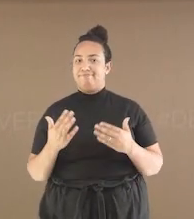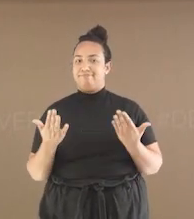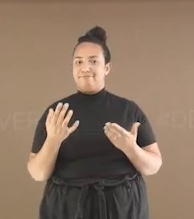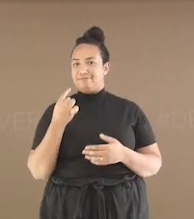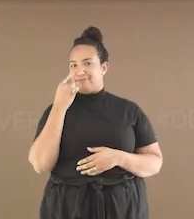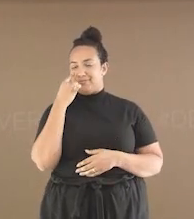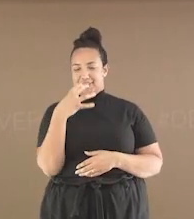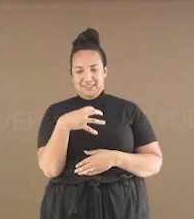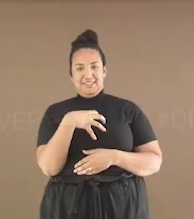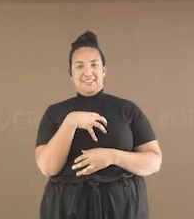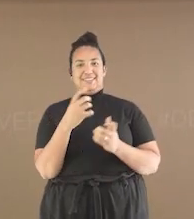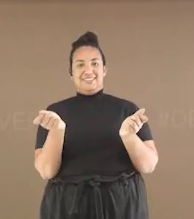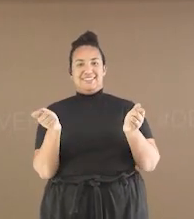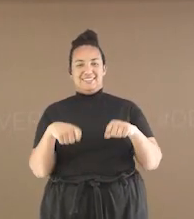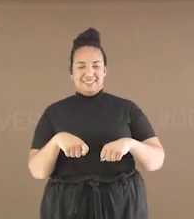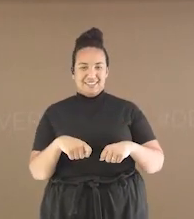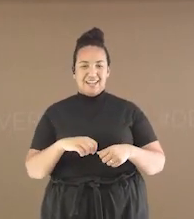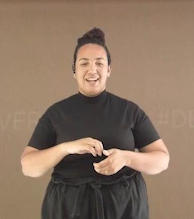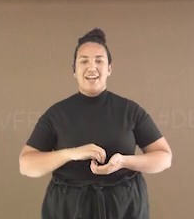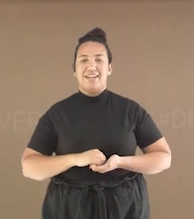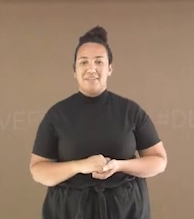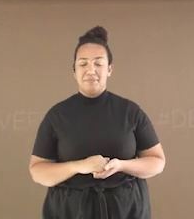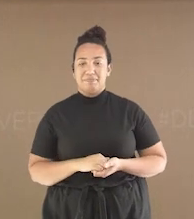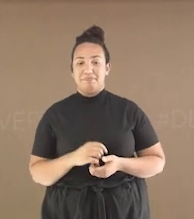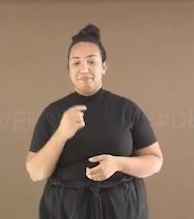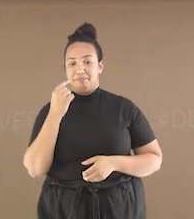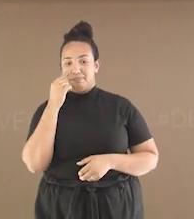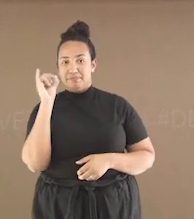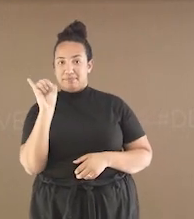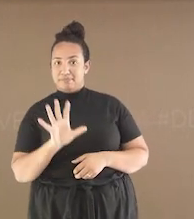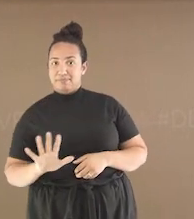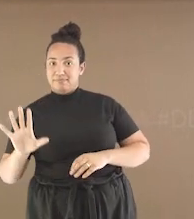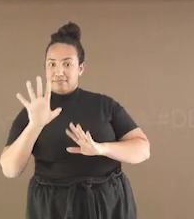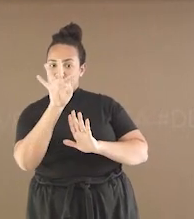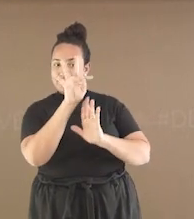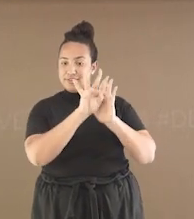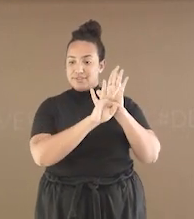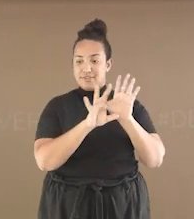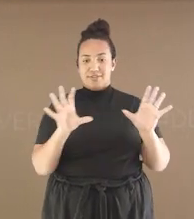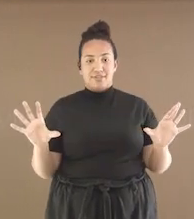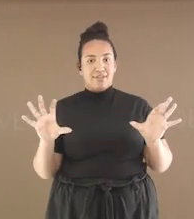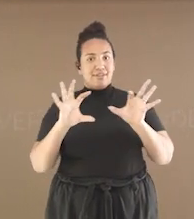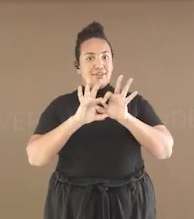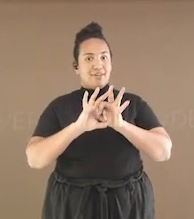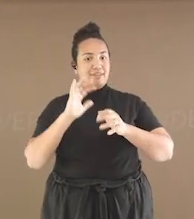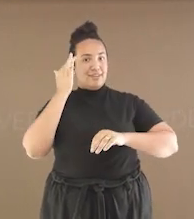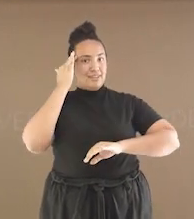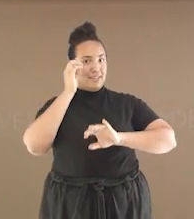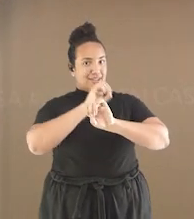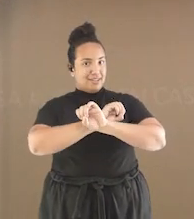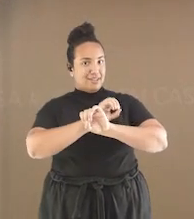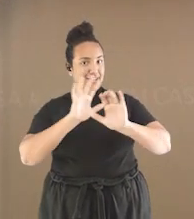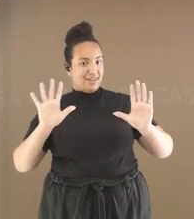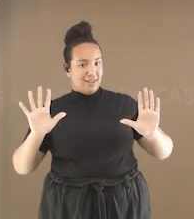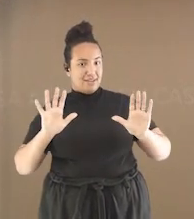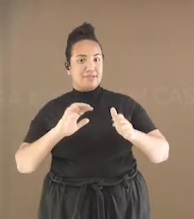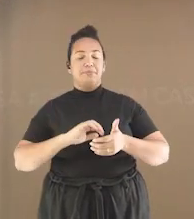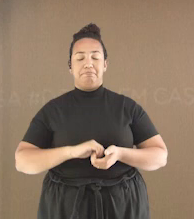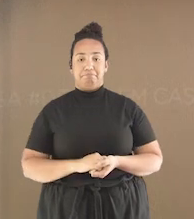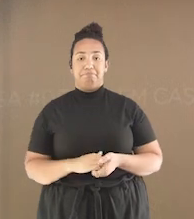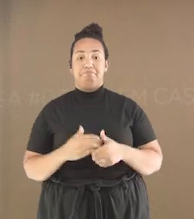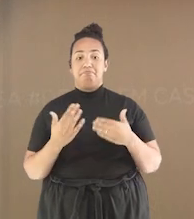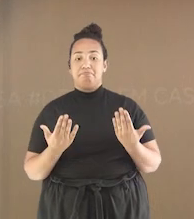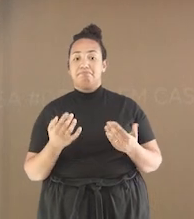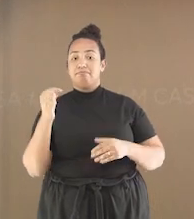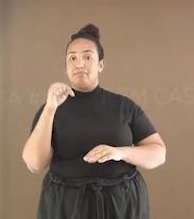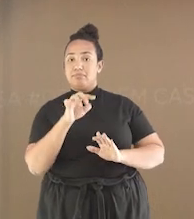Agora faz mais sentido. Juntando a imagem com o texto escrito, conseguimos entender melhor o todo. Nesse texto,